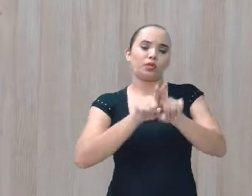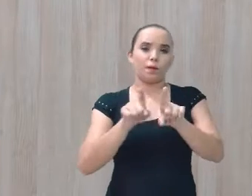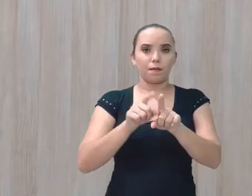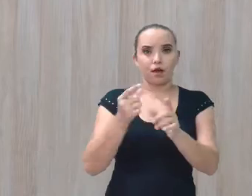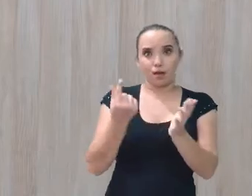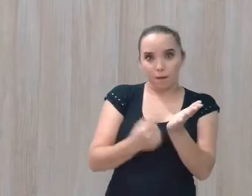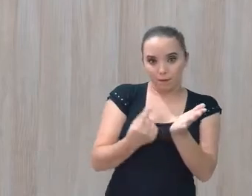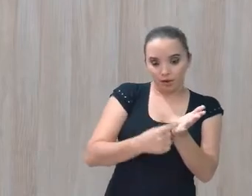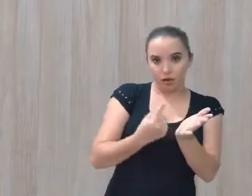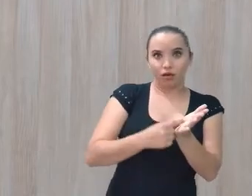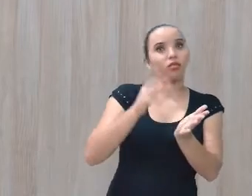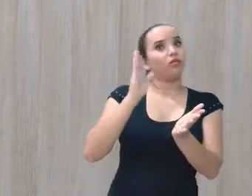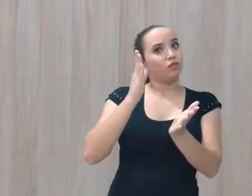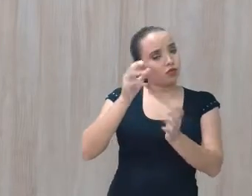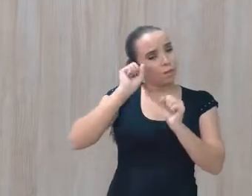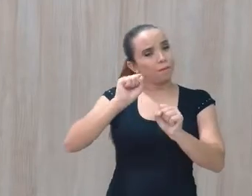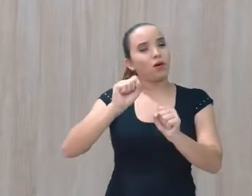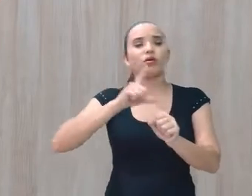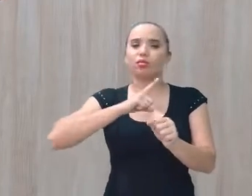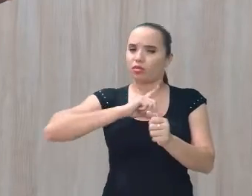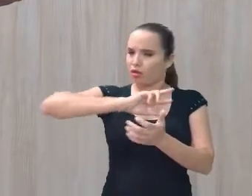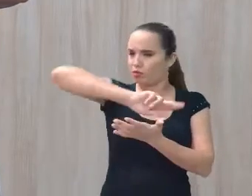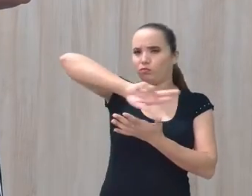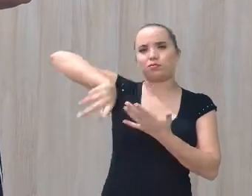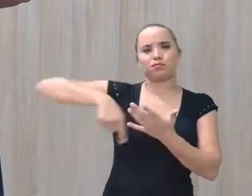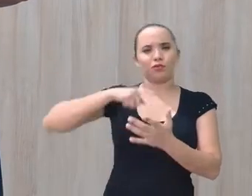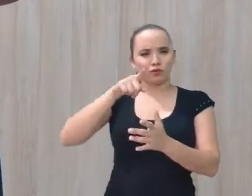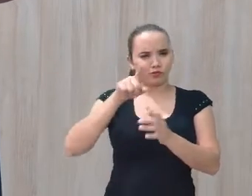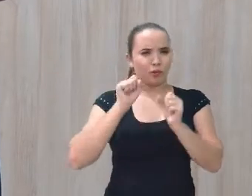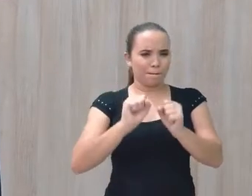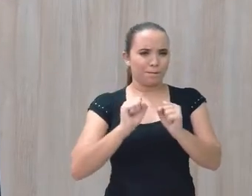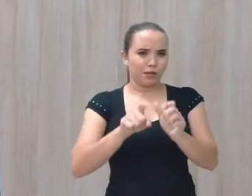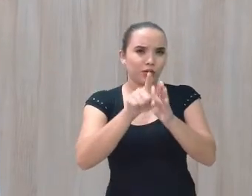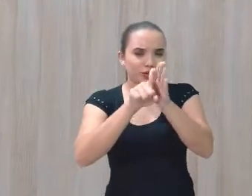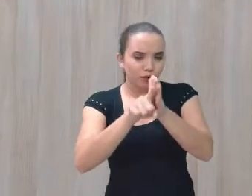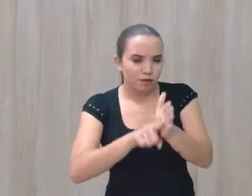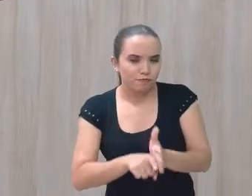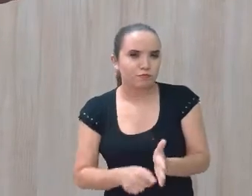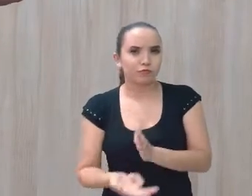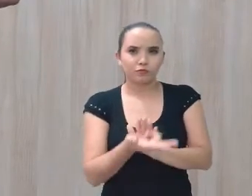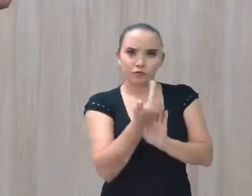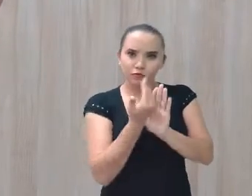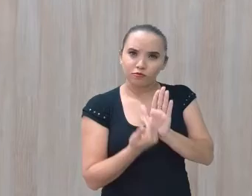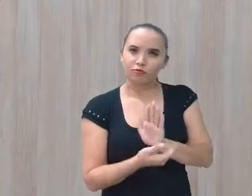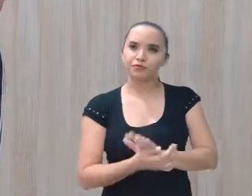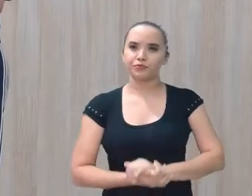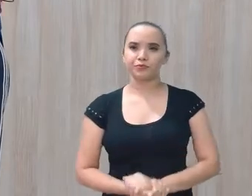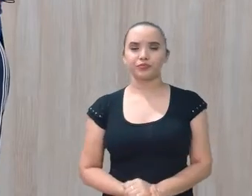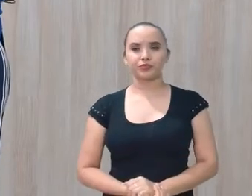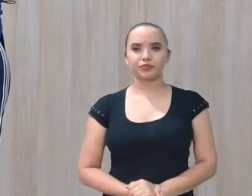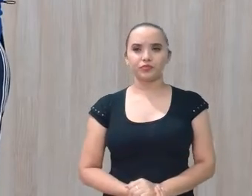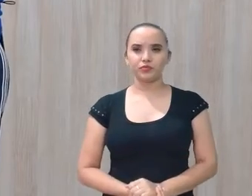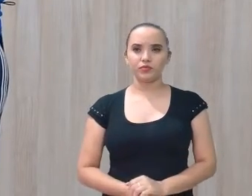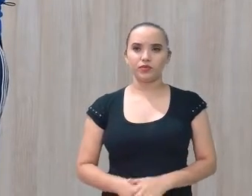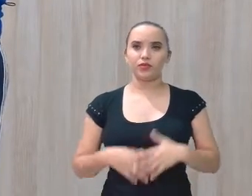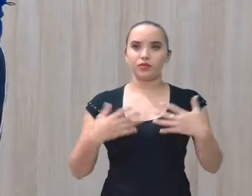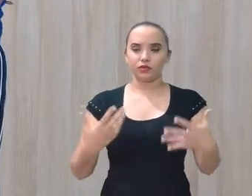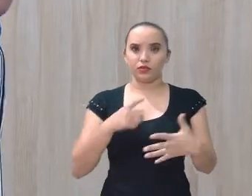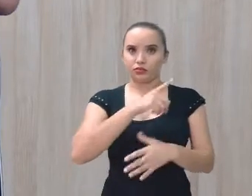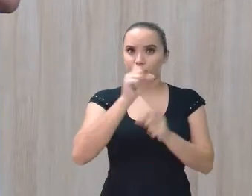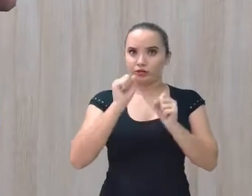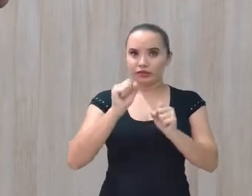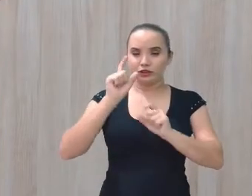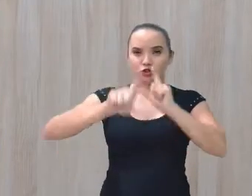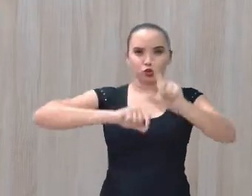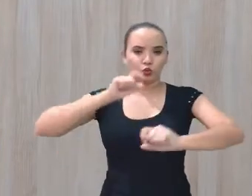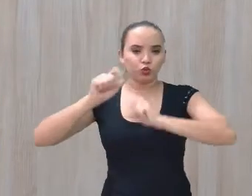aplicativo digital, que existem vários, você pode pesquisar como fazer desenho utilizando aplicativos, tá? Então, você vai depois